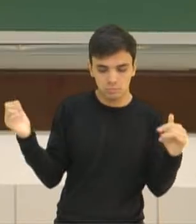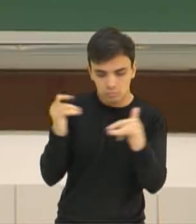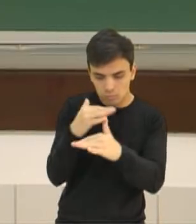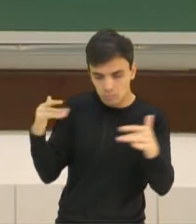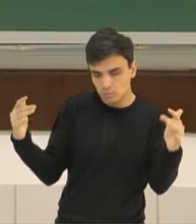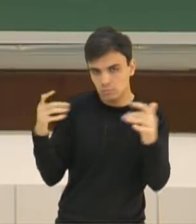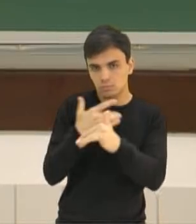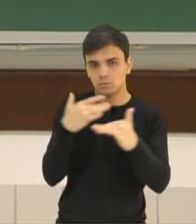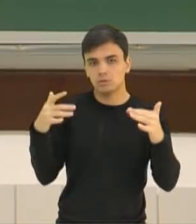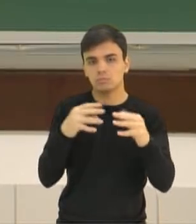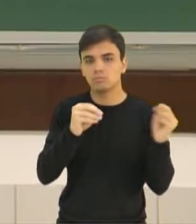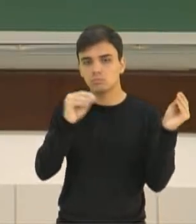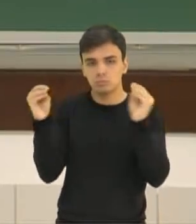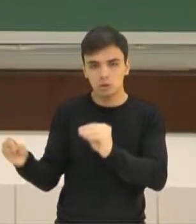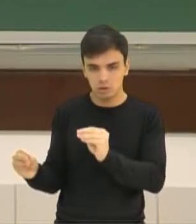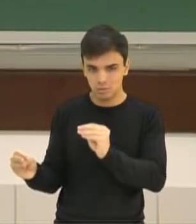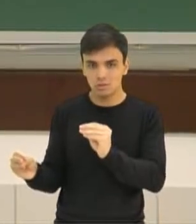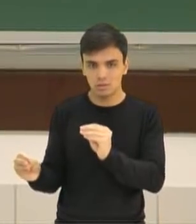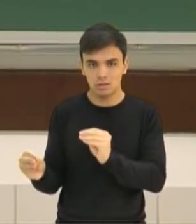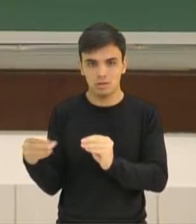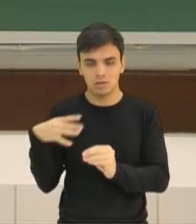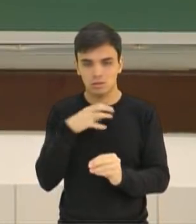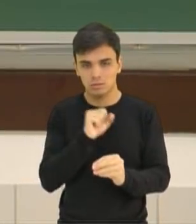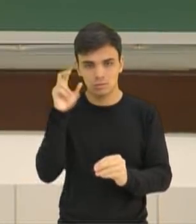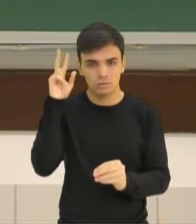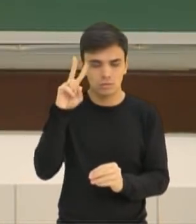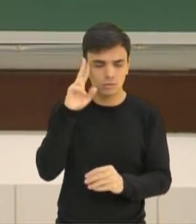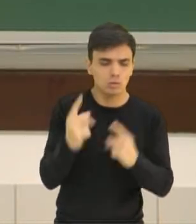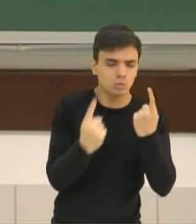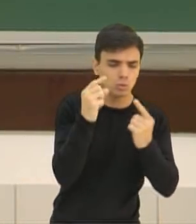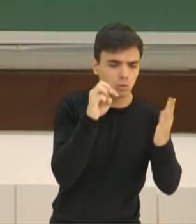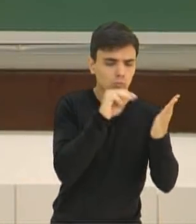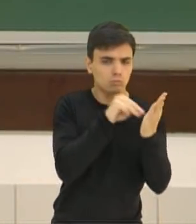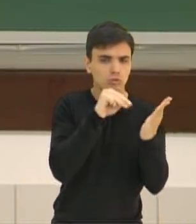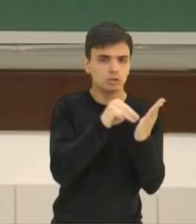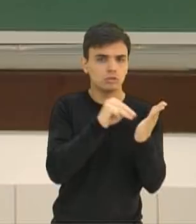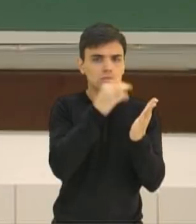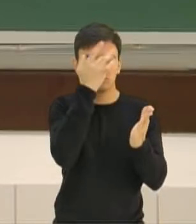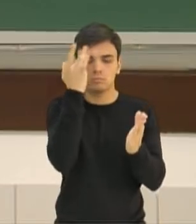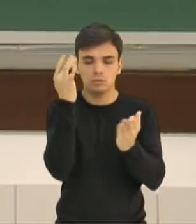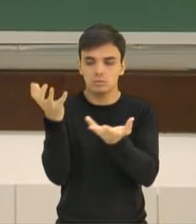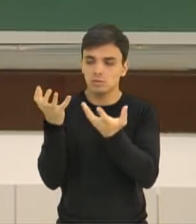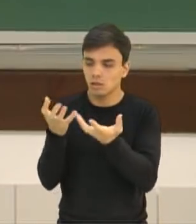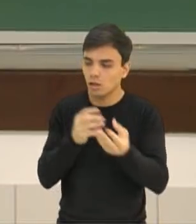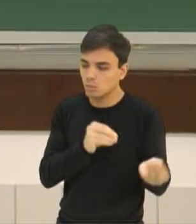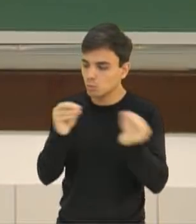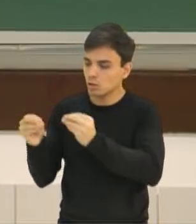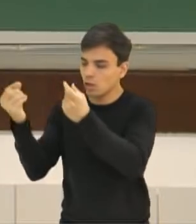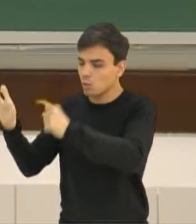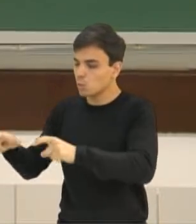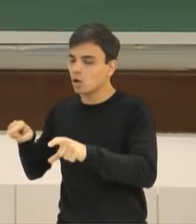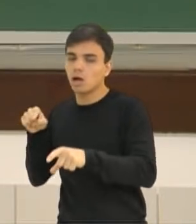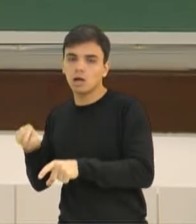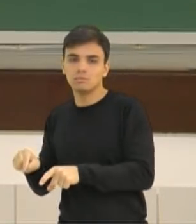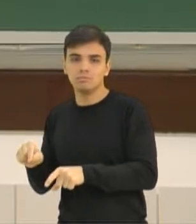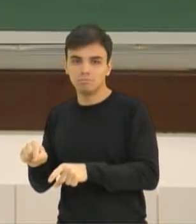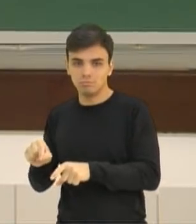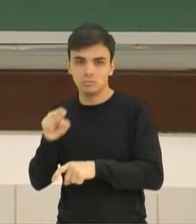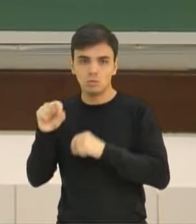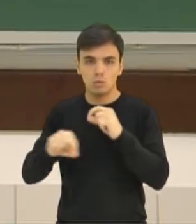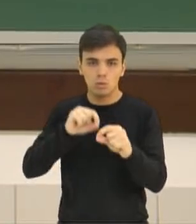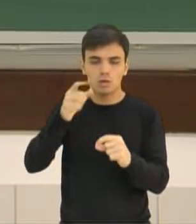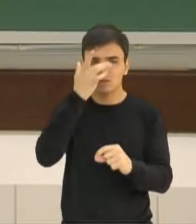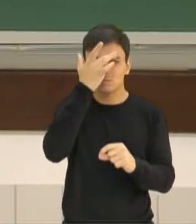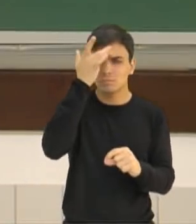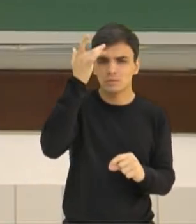migratórios históricos. Quais os motivos que levaram as pessoas a buscarem outras regiões? O que tinha que atrair a população